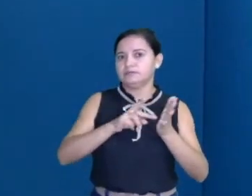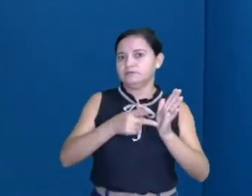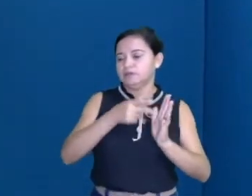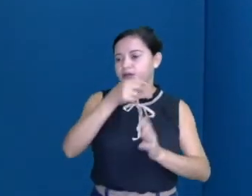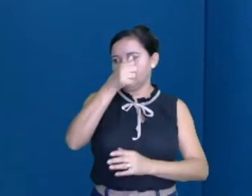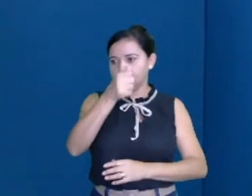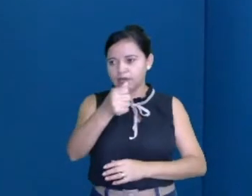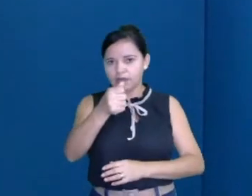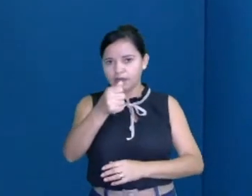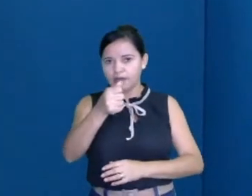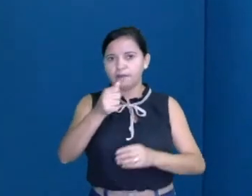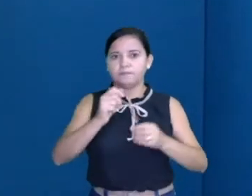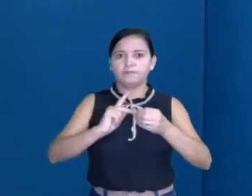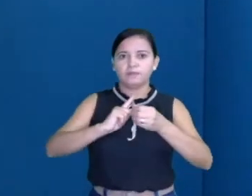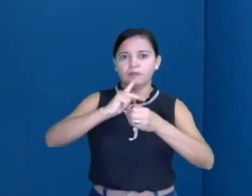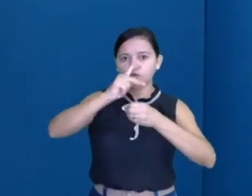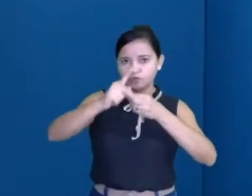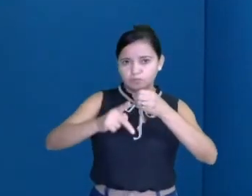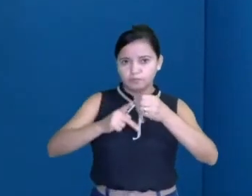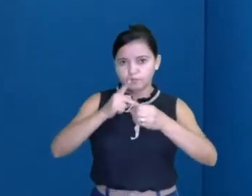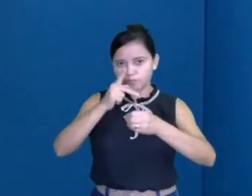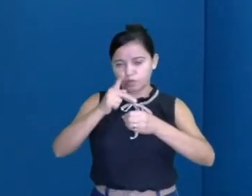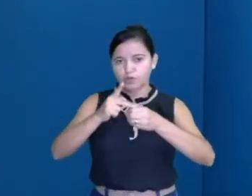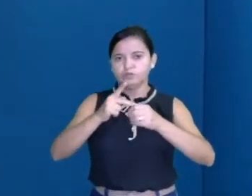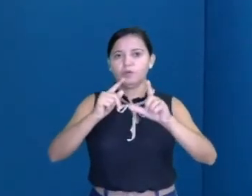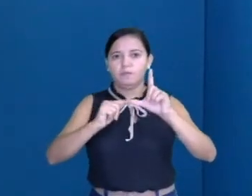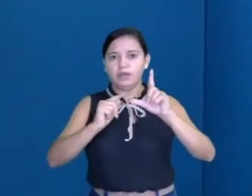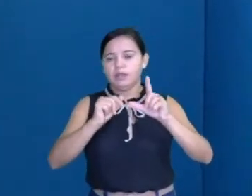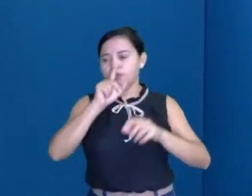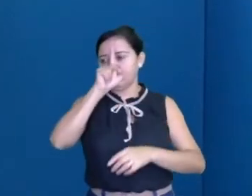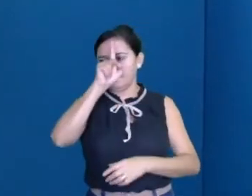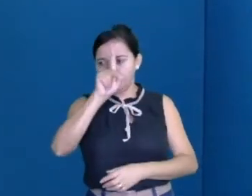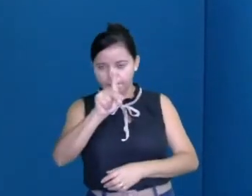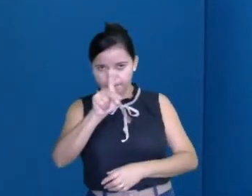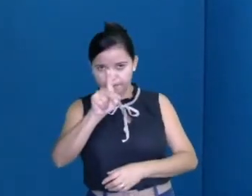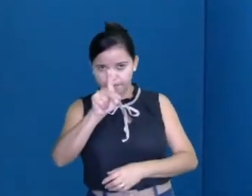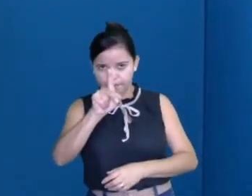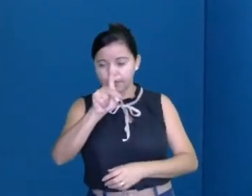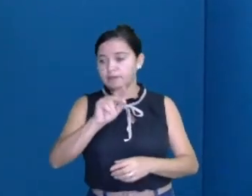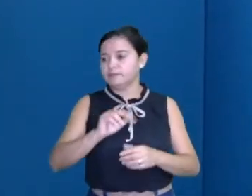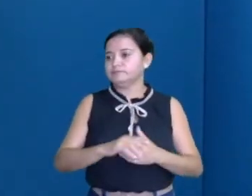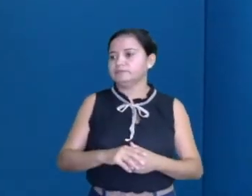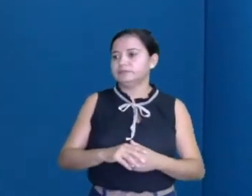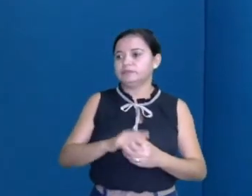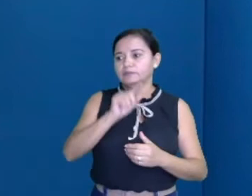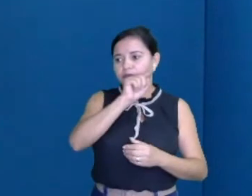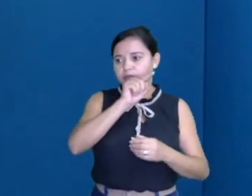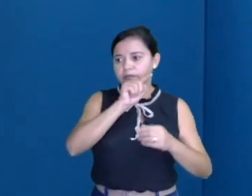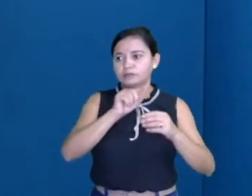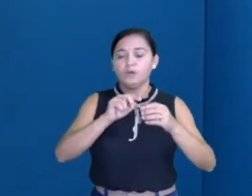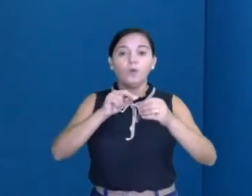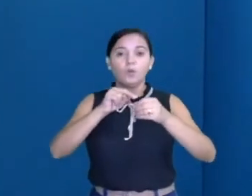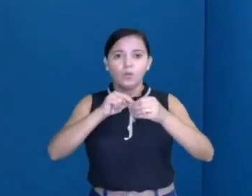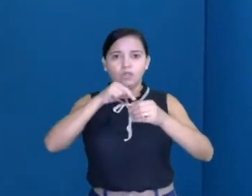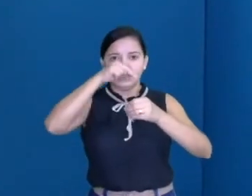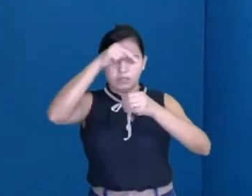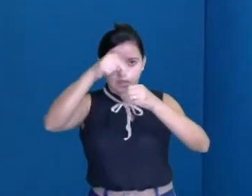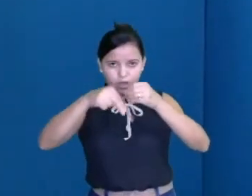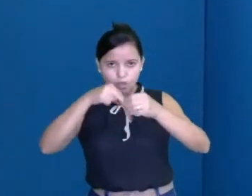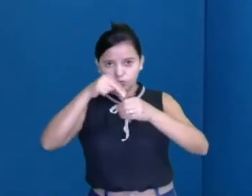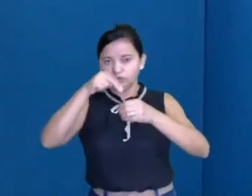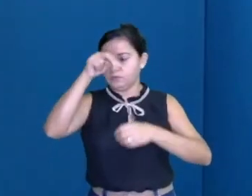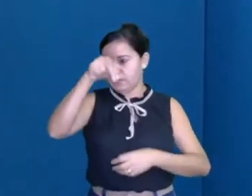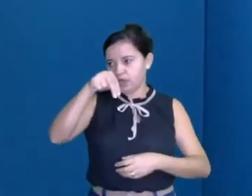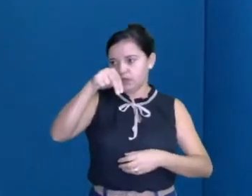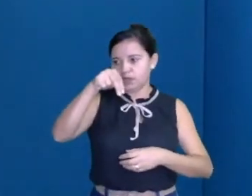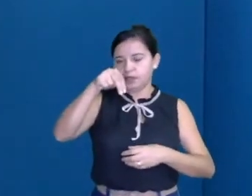os prótons, que é representado pela letra P, que também pode ser chamado número atômico, que é representado pela letra Z, o N, que representa o número de nêutron, e aquele